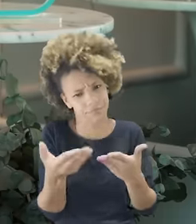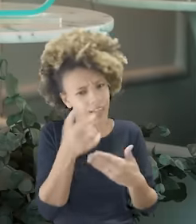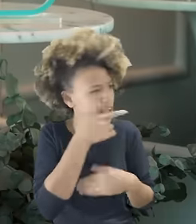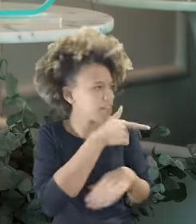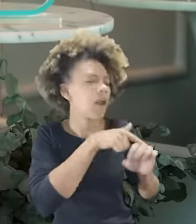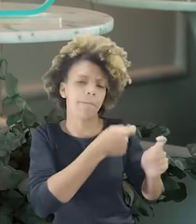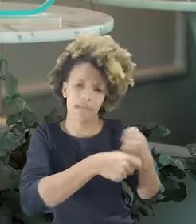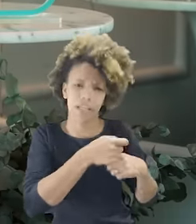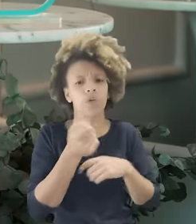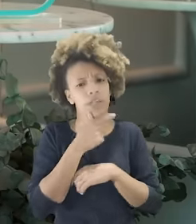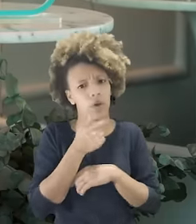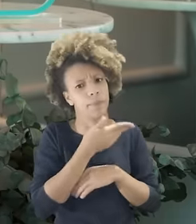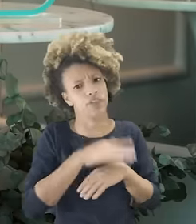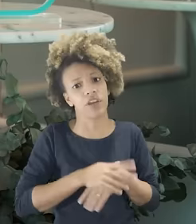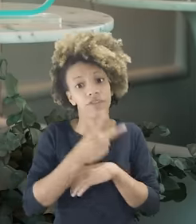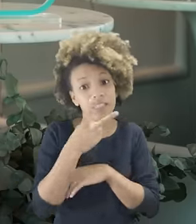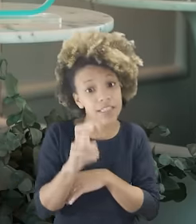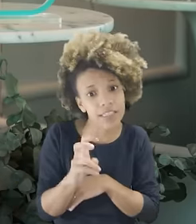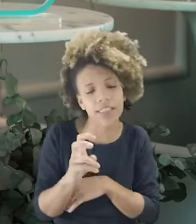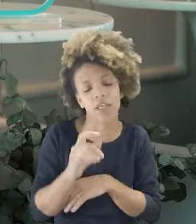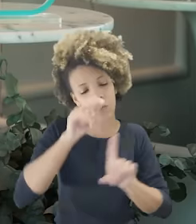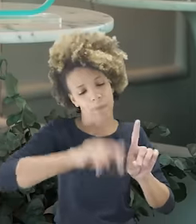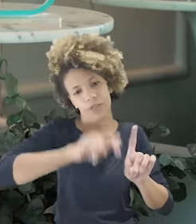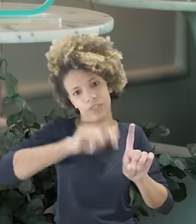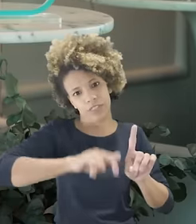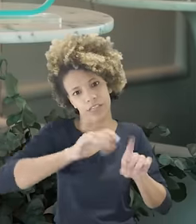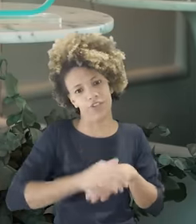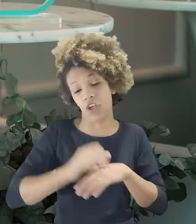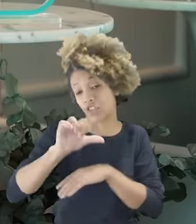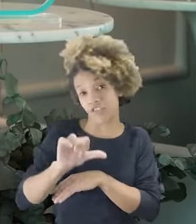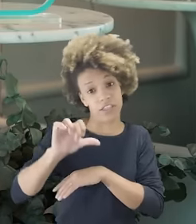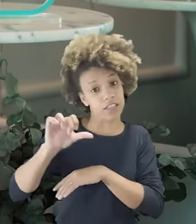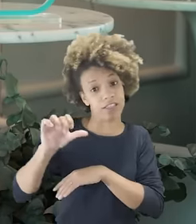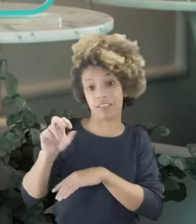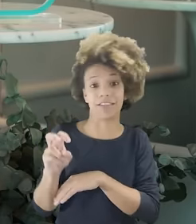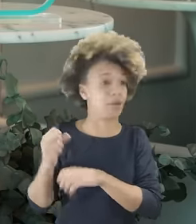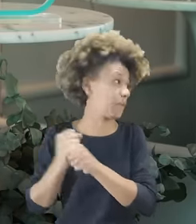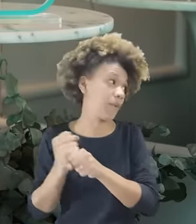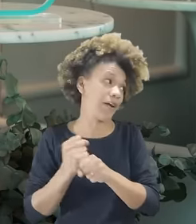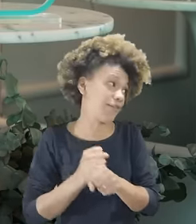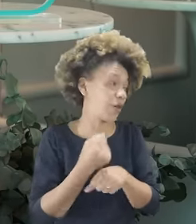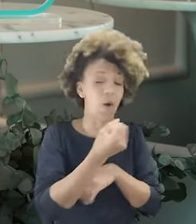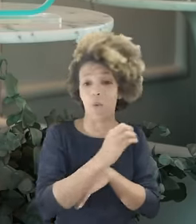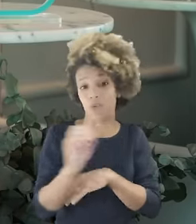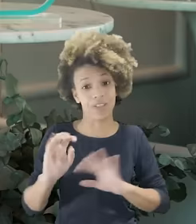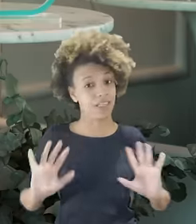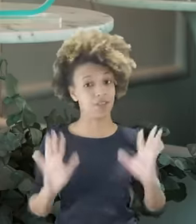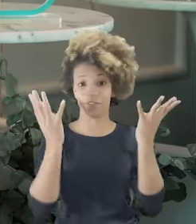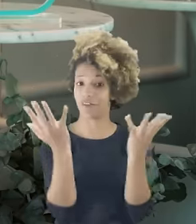cara porque ele é um empreendedor da comédia um cara tem 25 personagens 95 anos de carreira